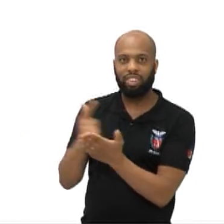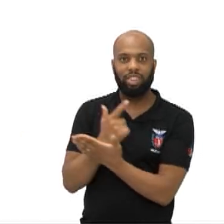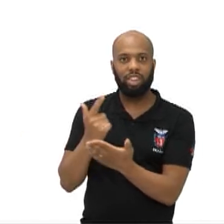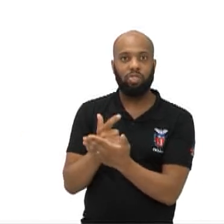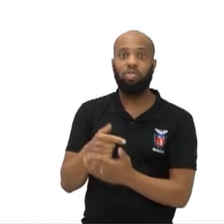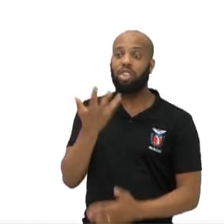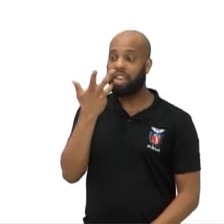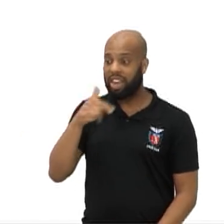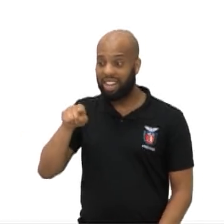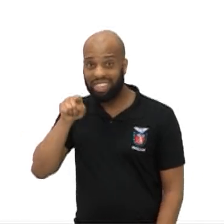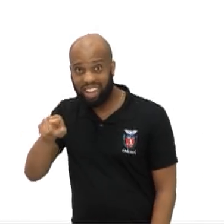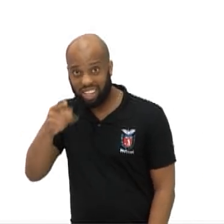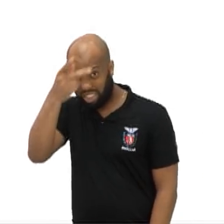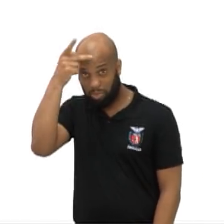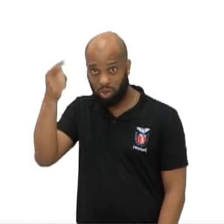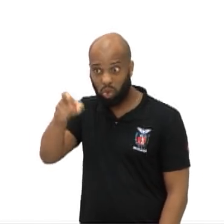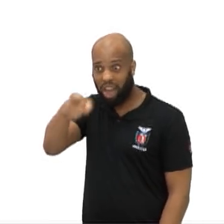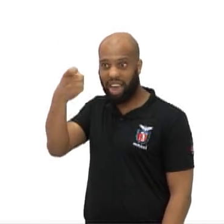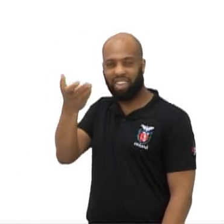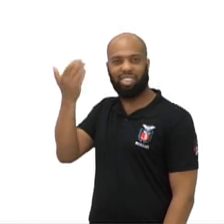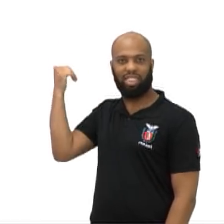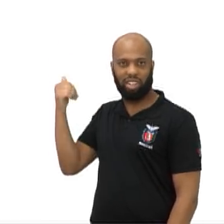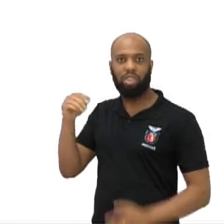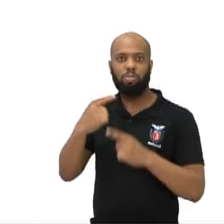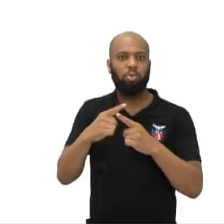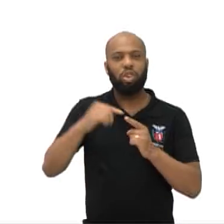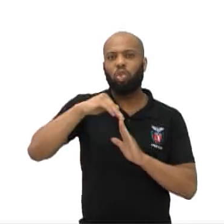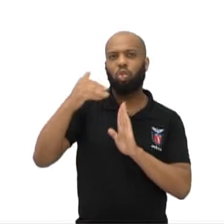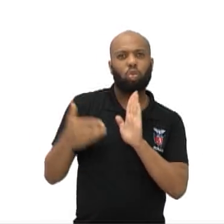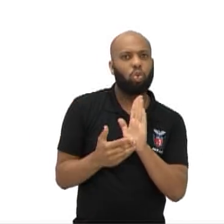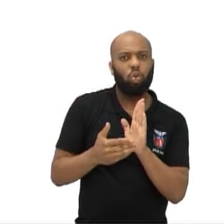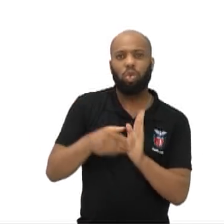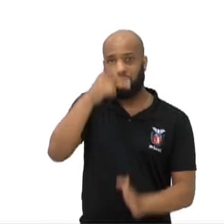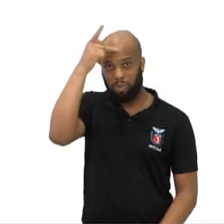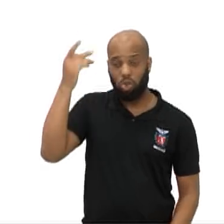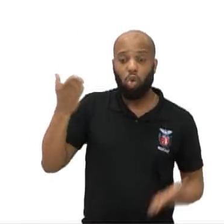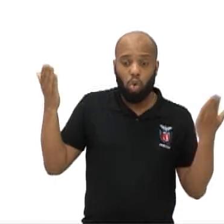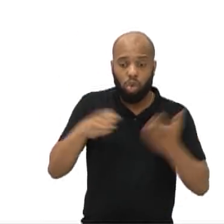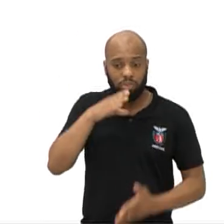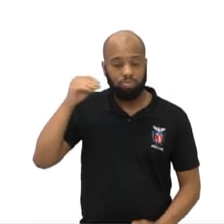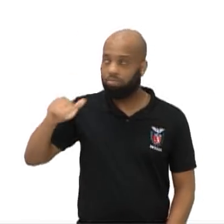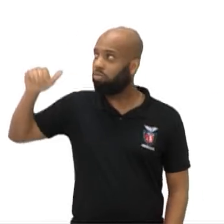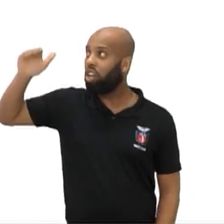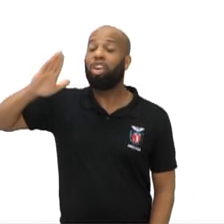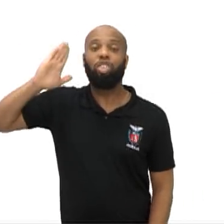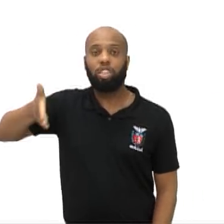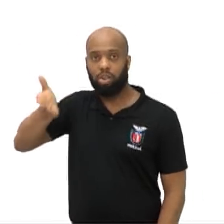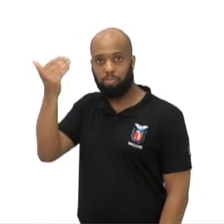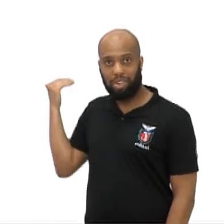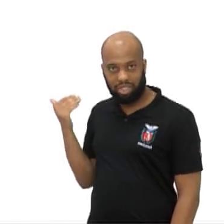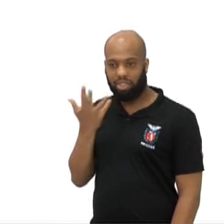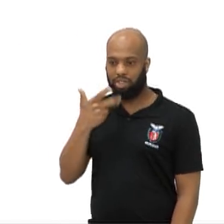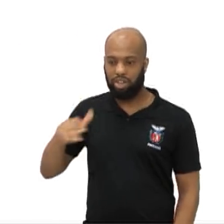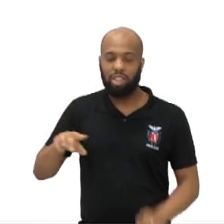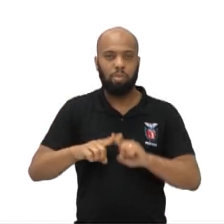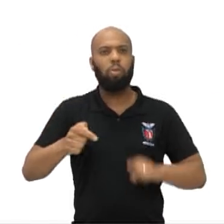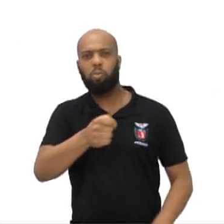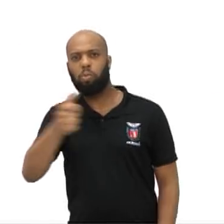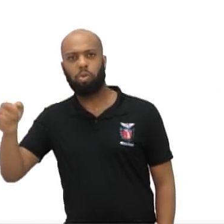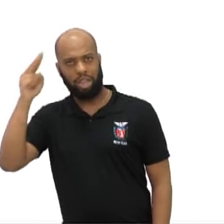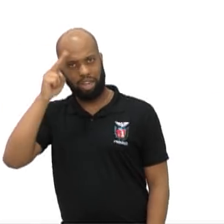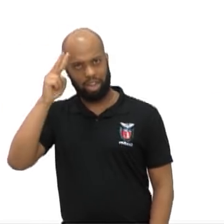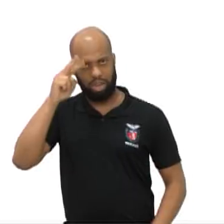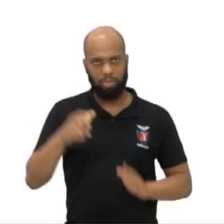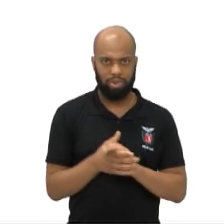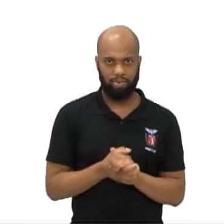pessoa grande já foi. Todas as pessoas grandes foram um dia crianças, mas poucas se lembram disso.